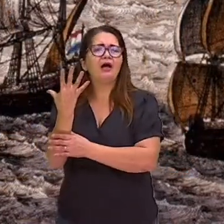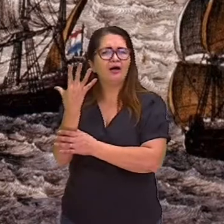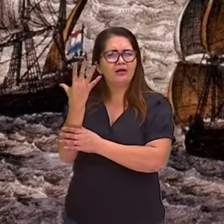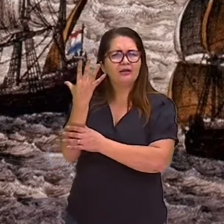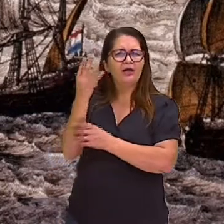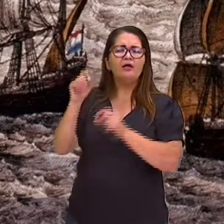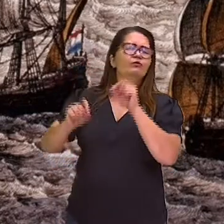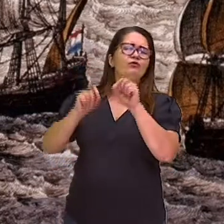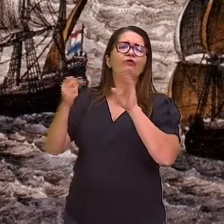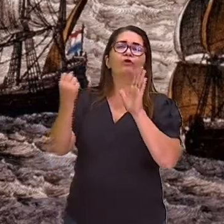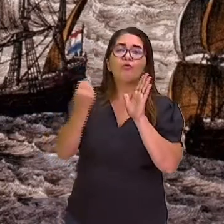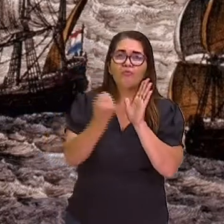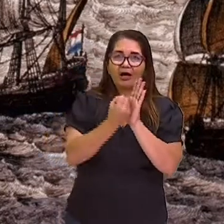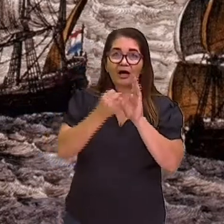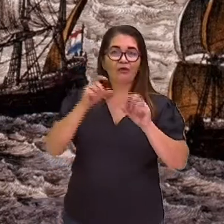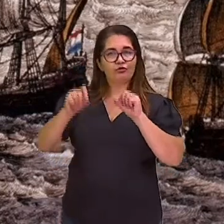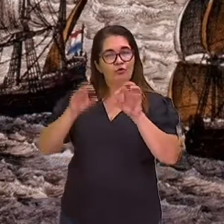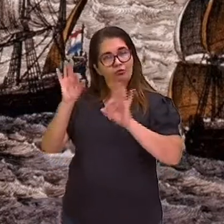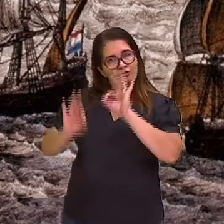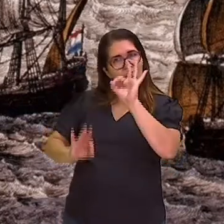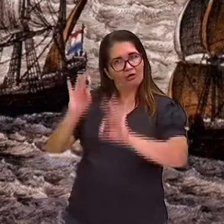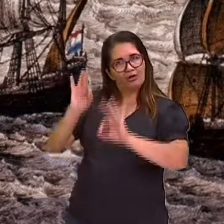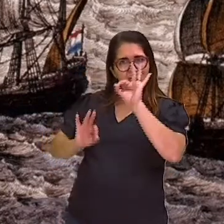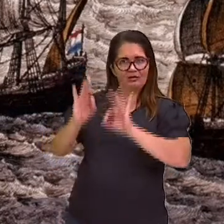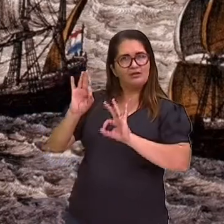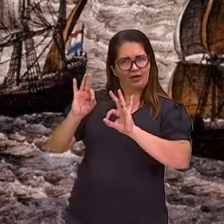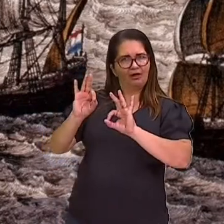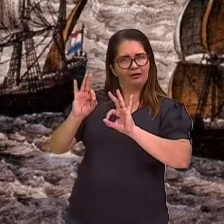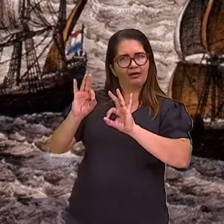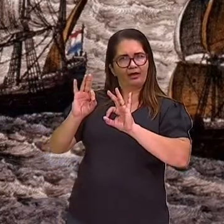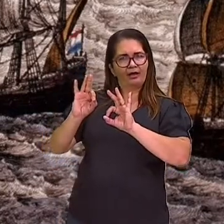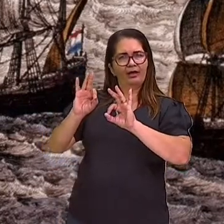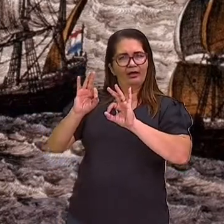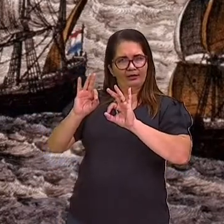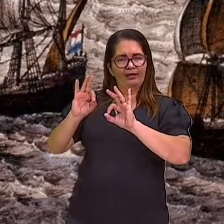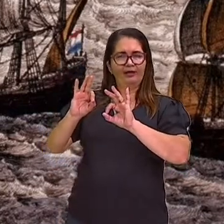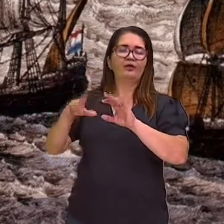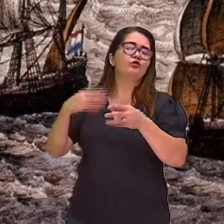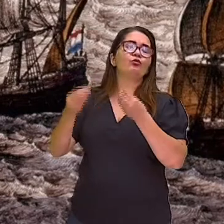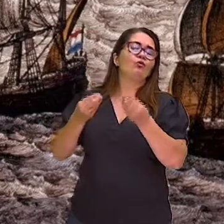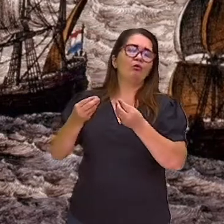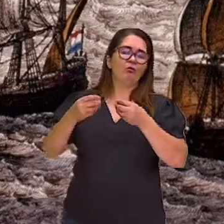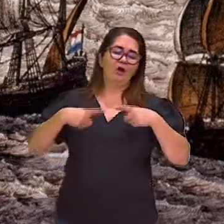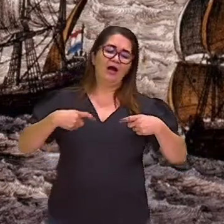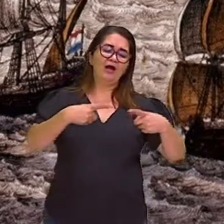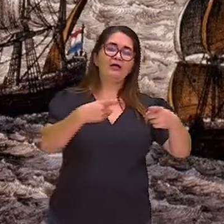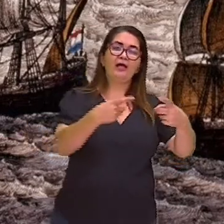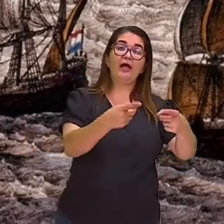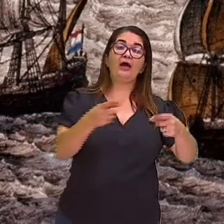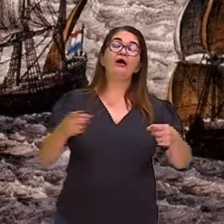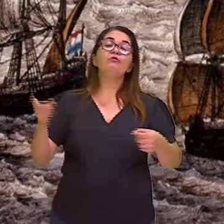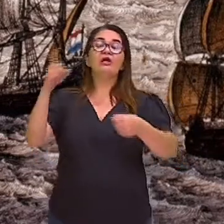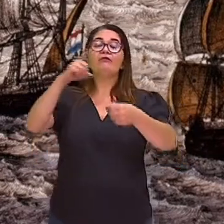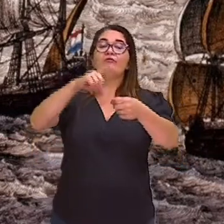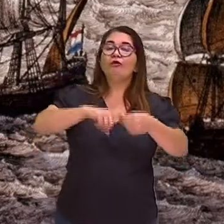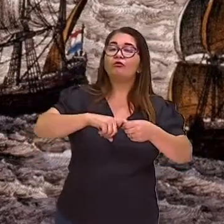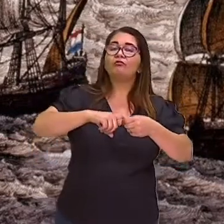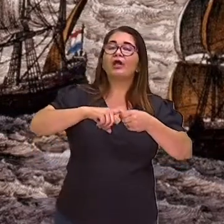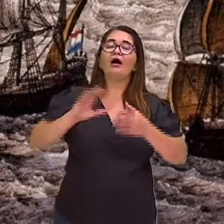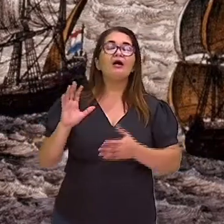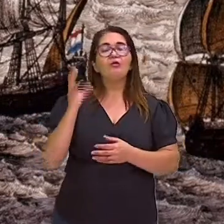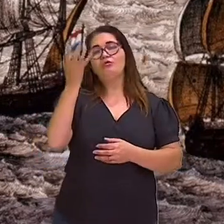acontecimentos fizeram com que a guerra fosse retomada. A WIC tinha como objetivo